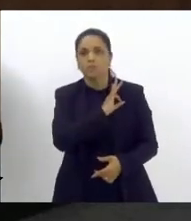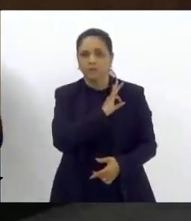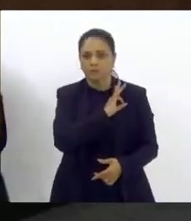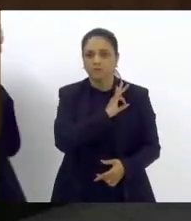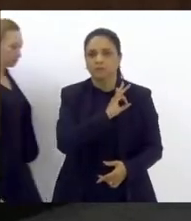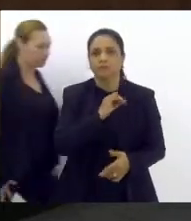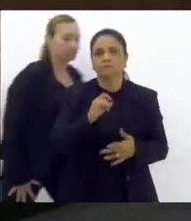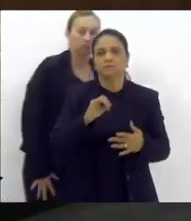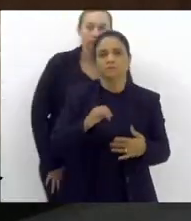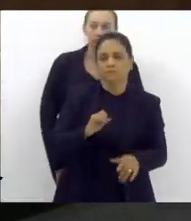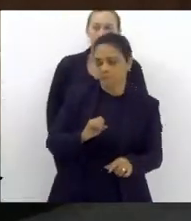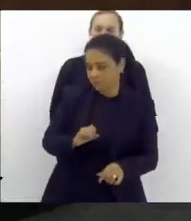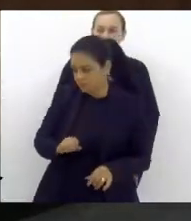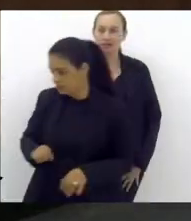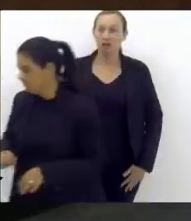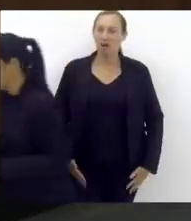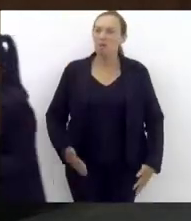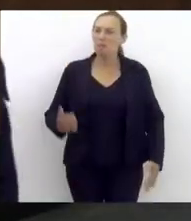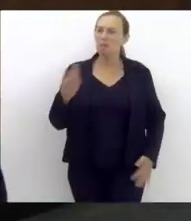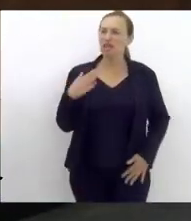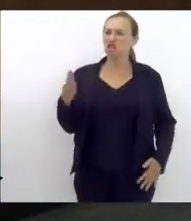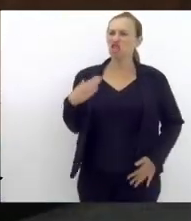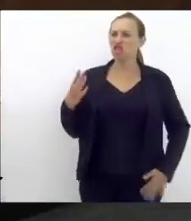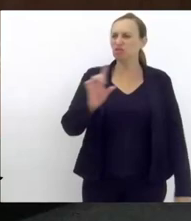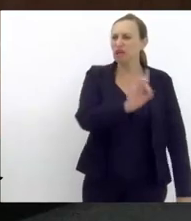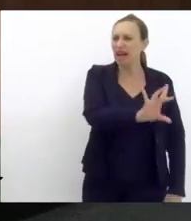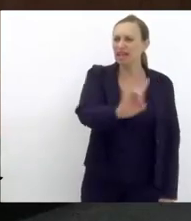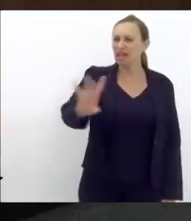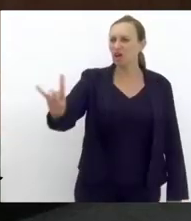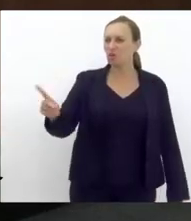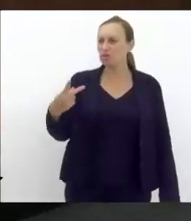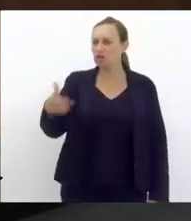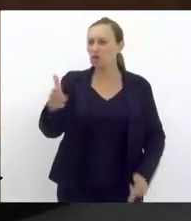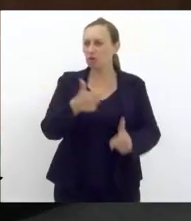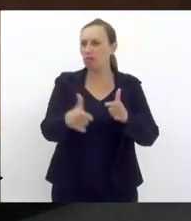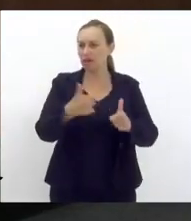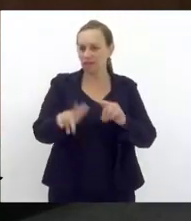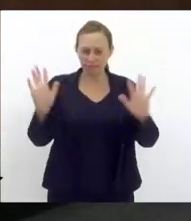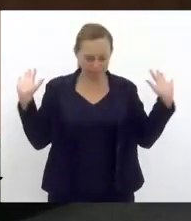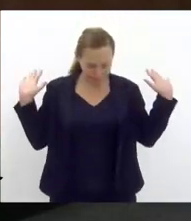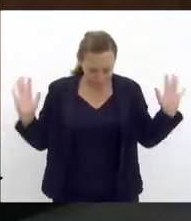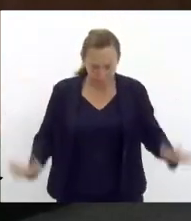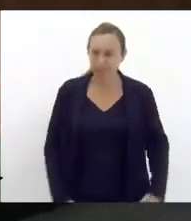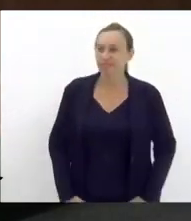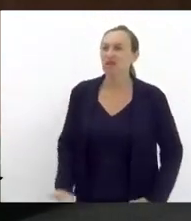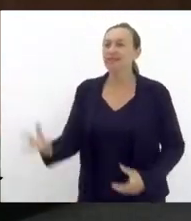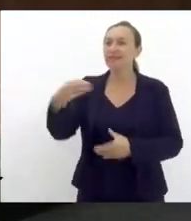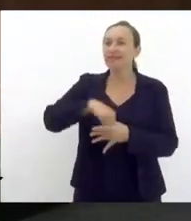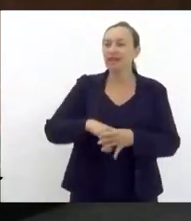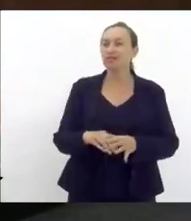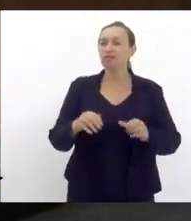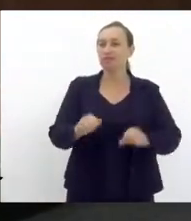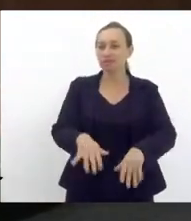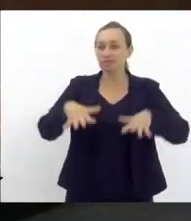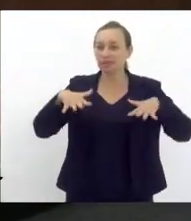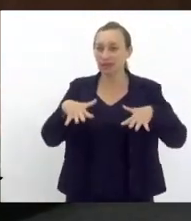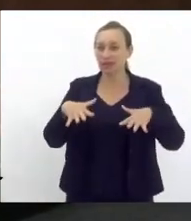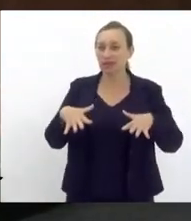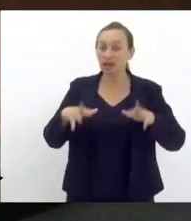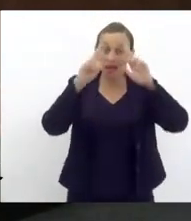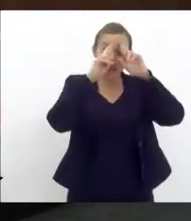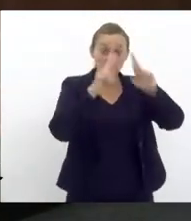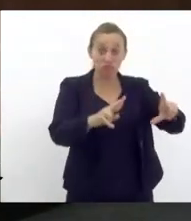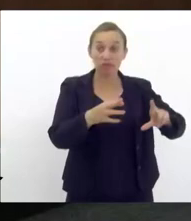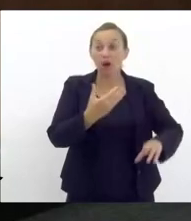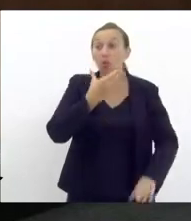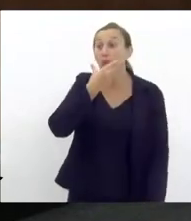defende bandido é cada um com sua consciência o que eu peço dentro desse Plenário é respeitar